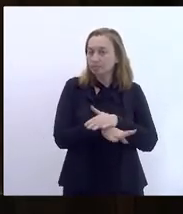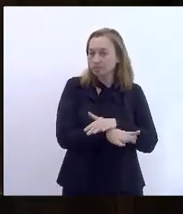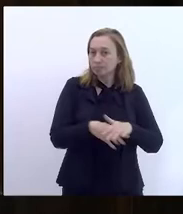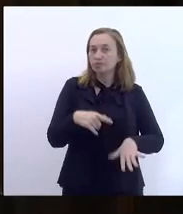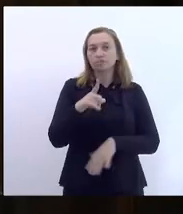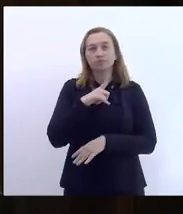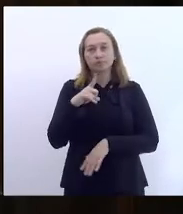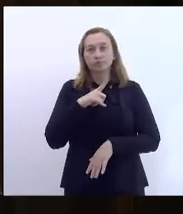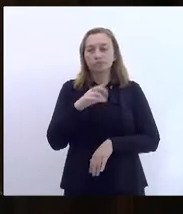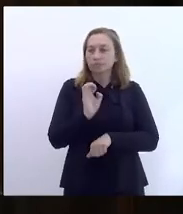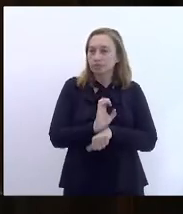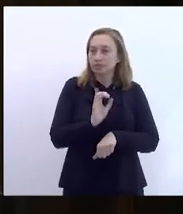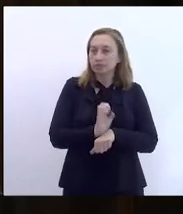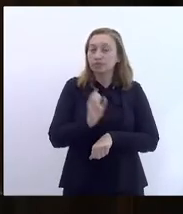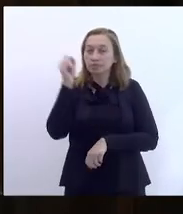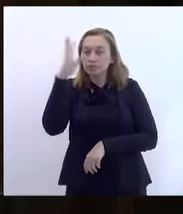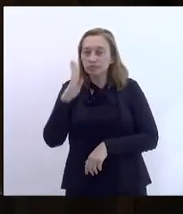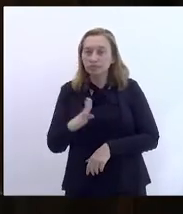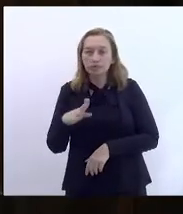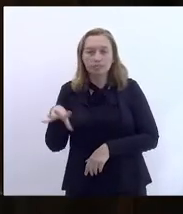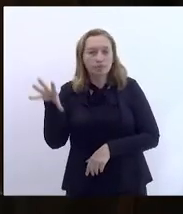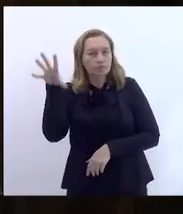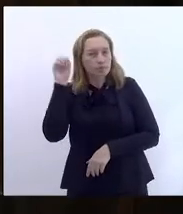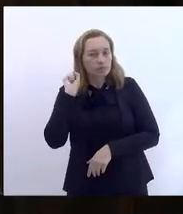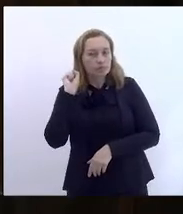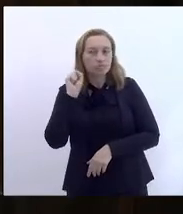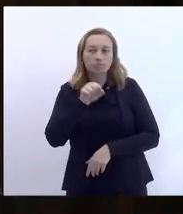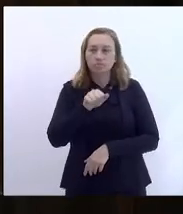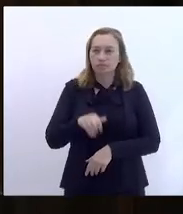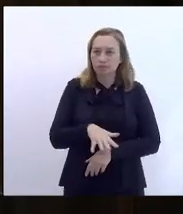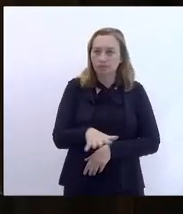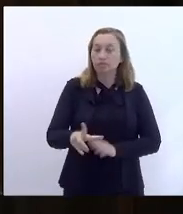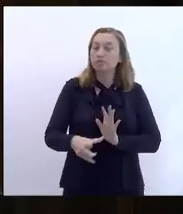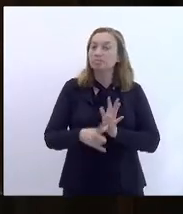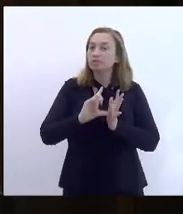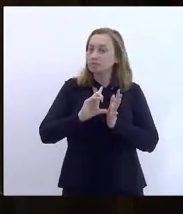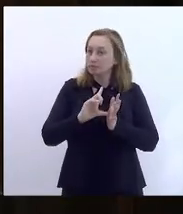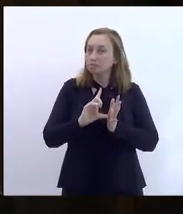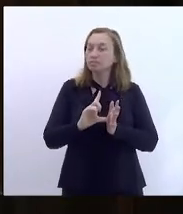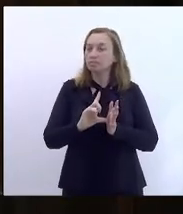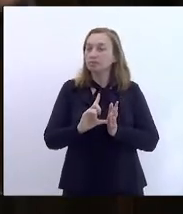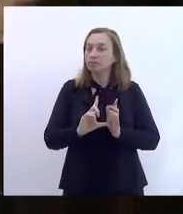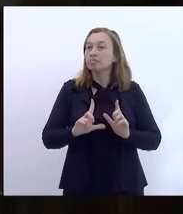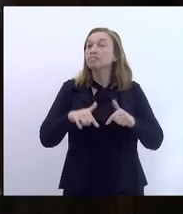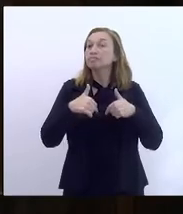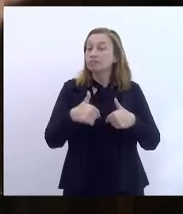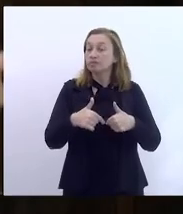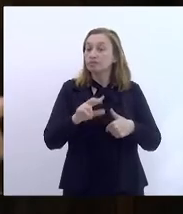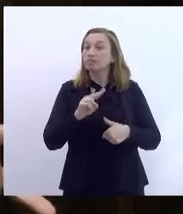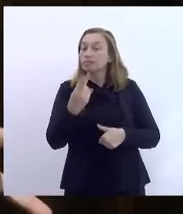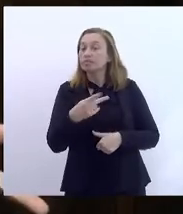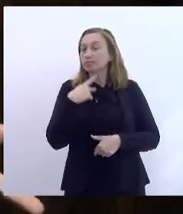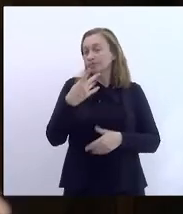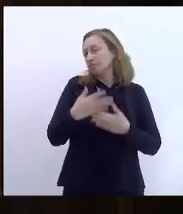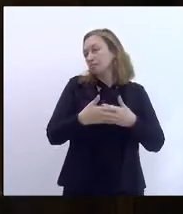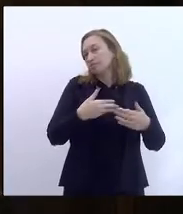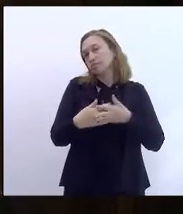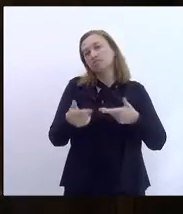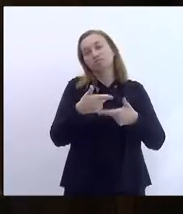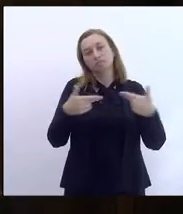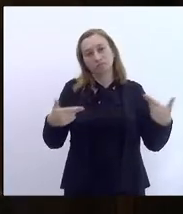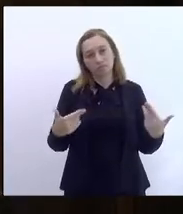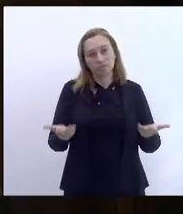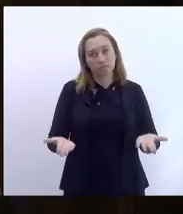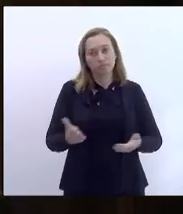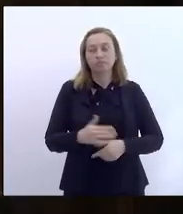é que o estado brasileiro Ouça a favela antes de fazer ou de dizer que vai fazer qualquer coisa por